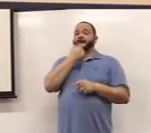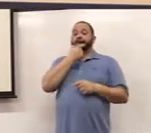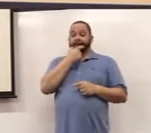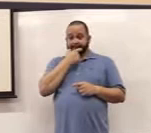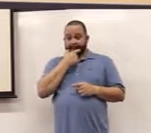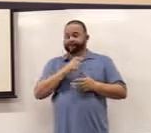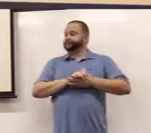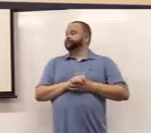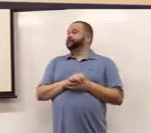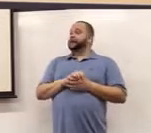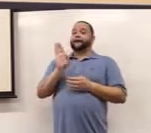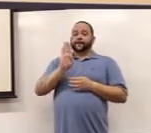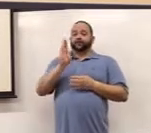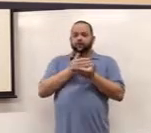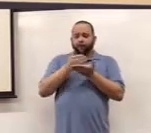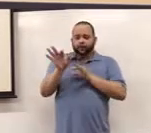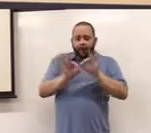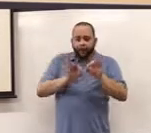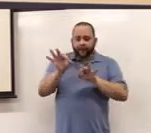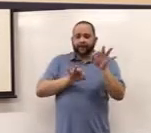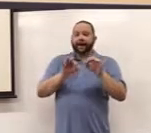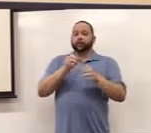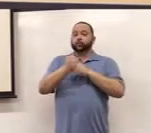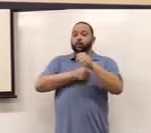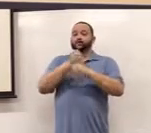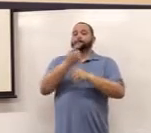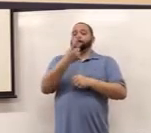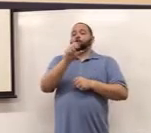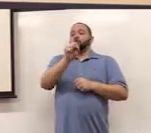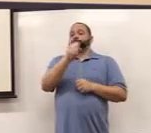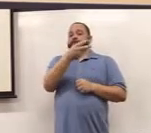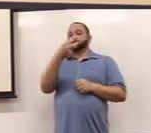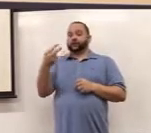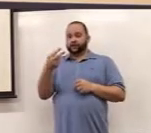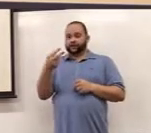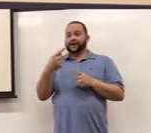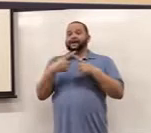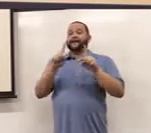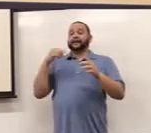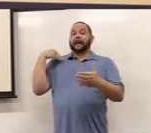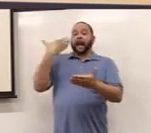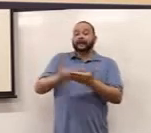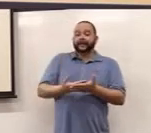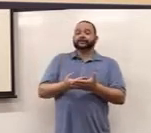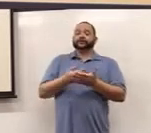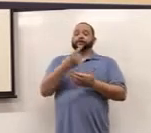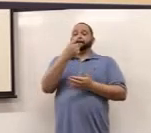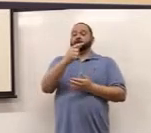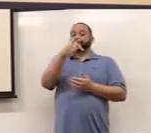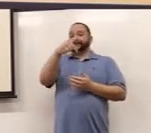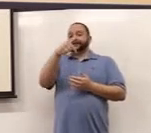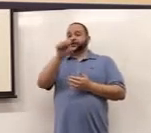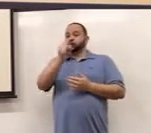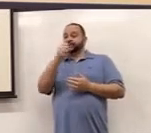Inglesa. Beethoven só começou a trabalhar nela, de verdade, em 1822. Mas, desde 1793, ele